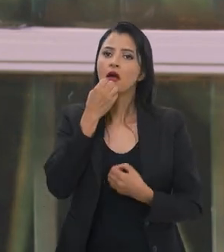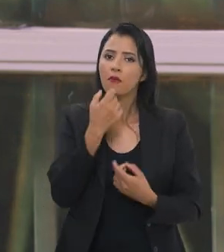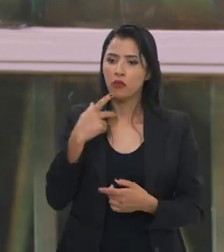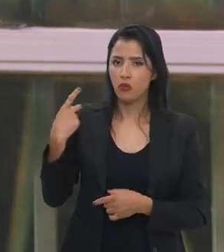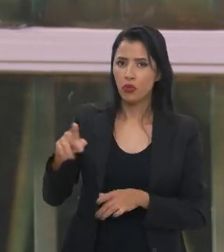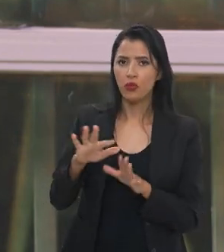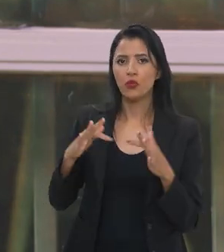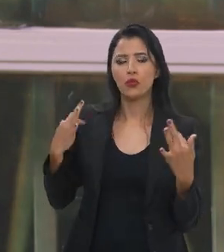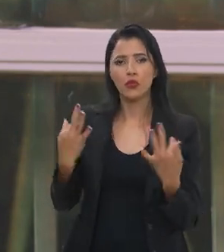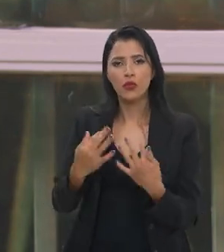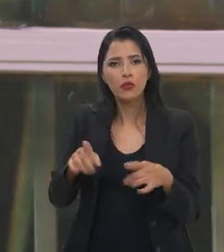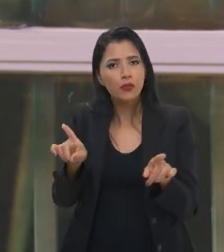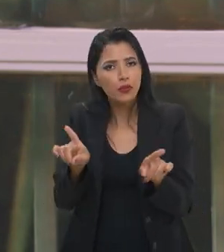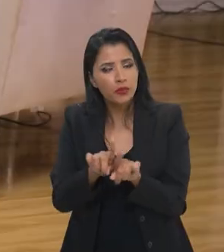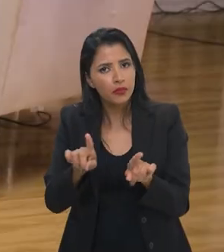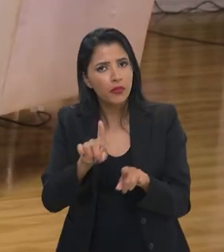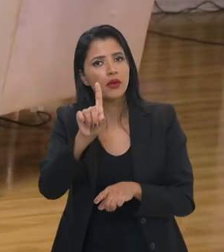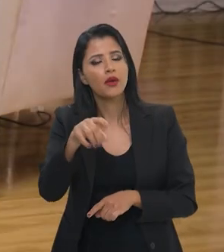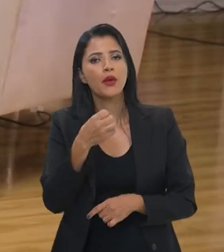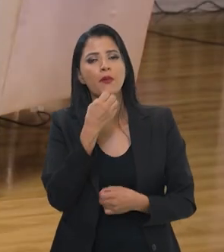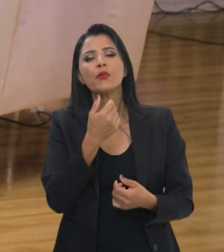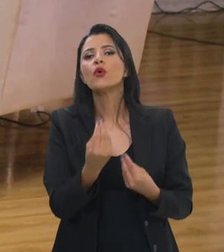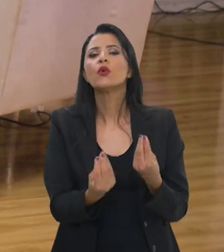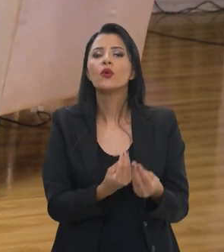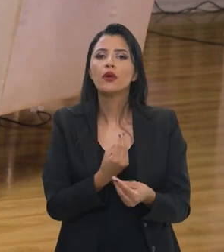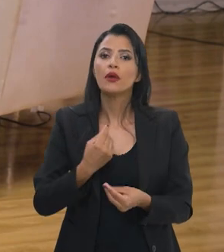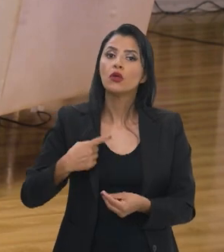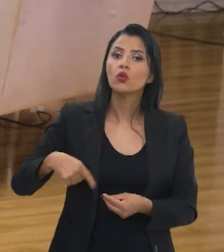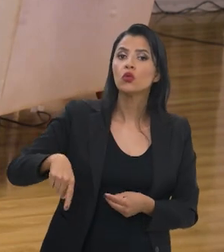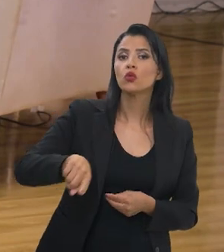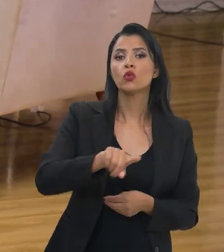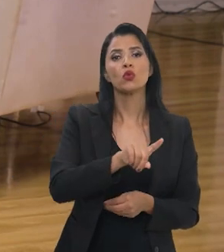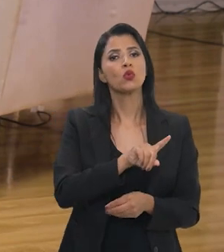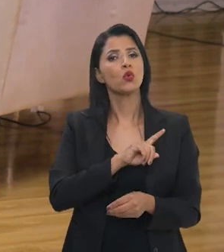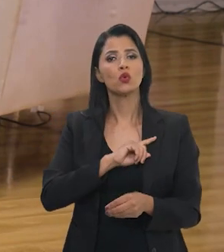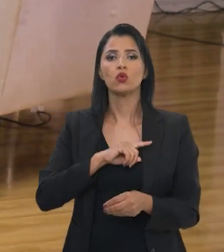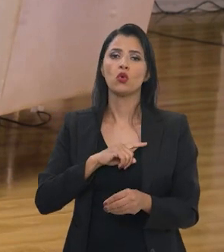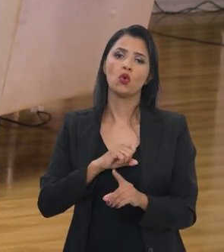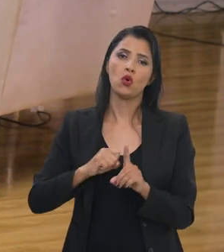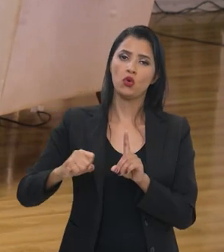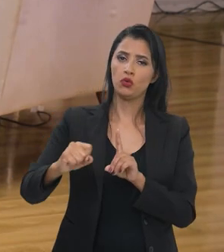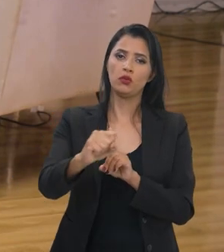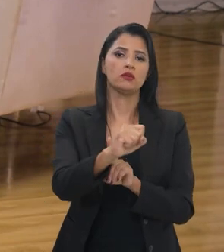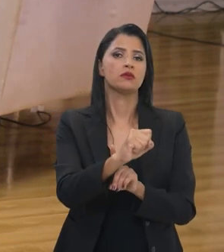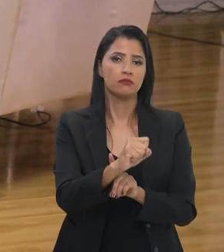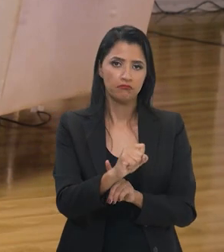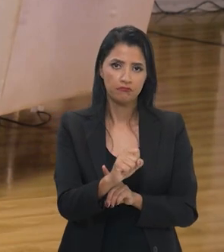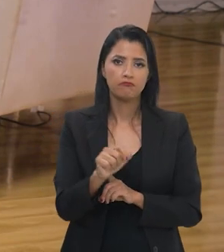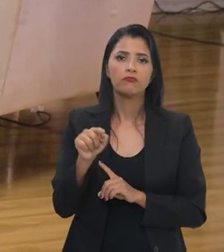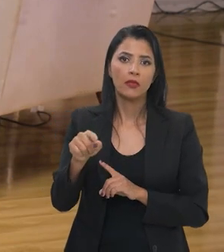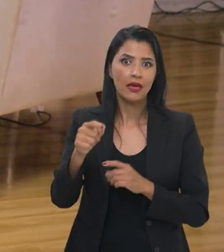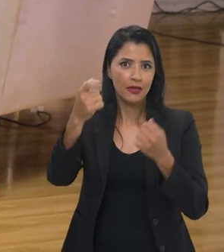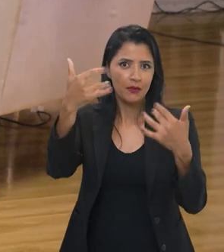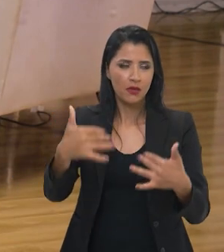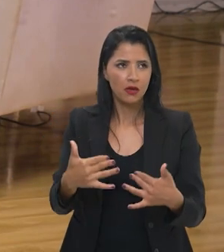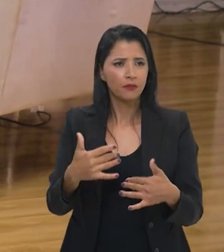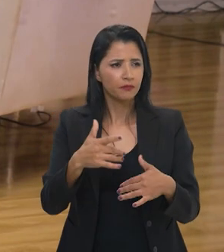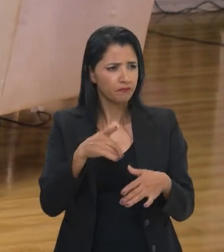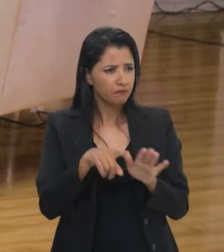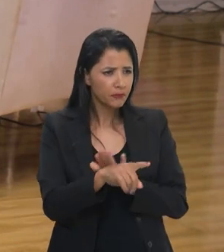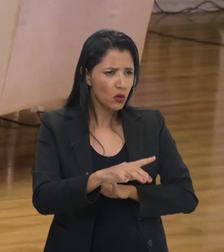mas é muito bom também para toda a sociedade ali nós estamos falando